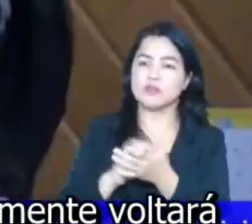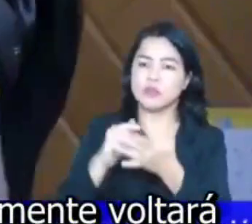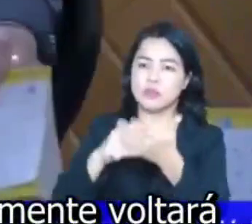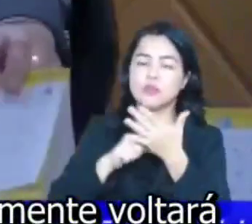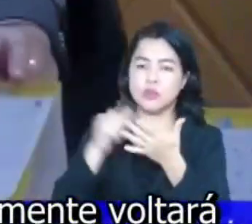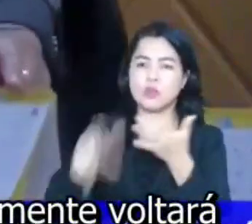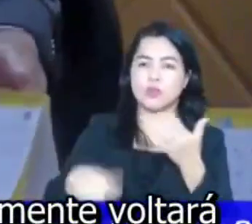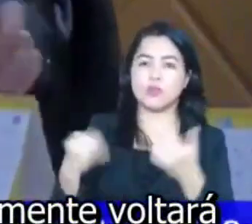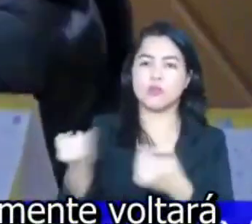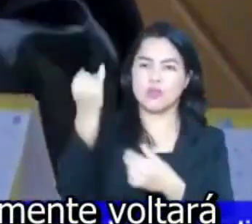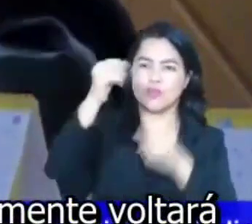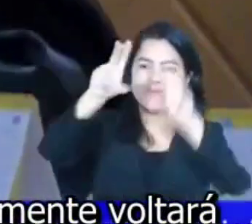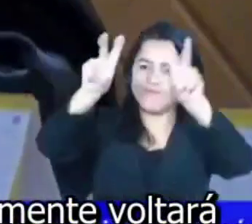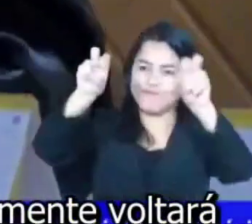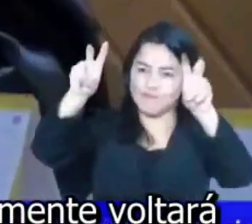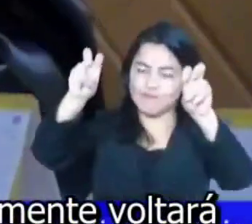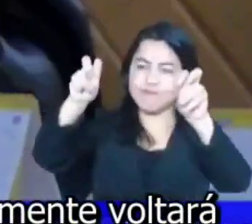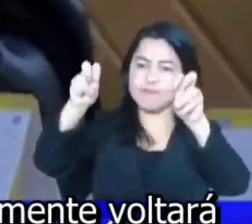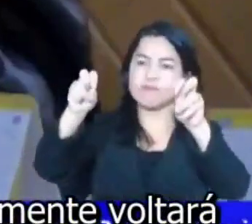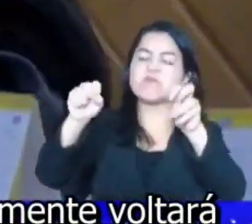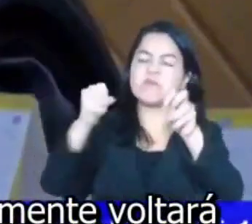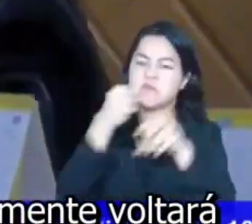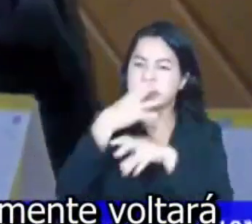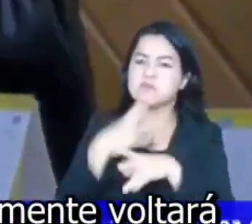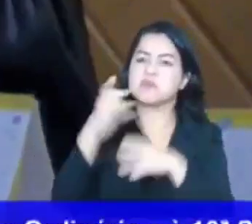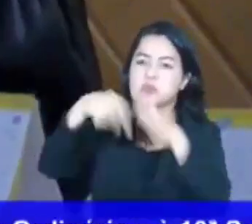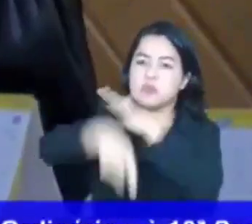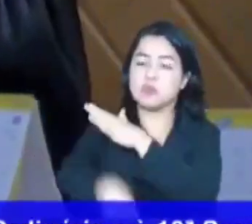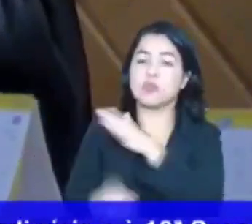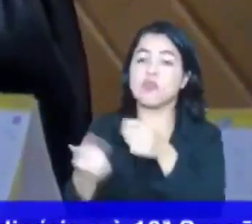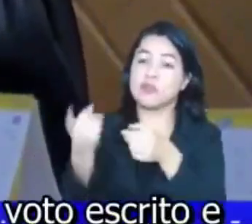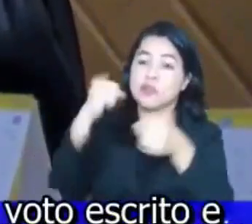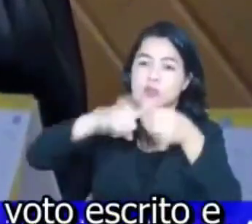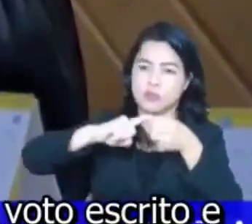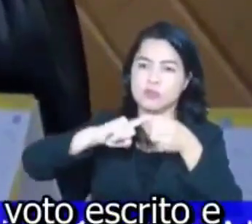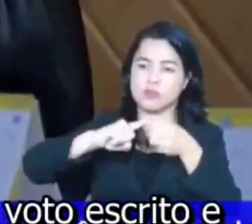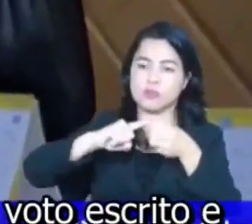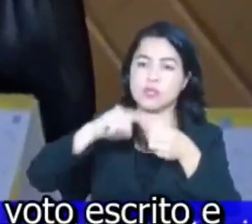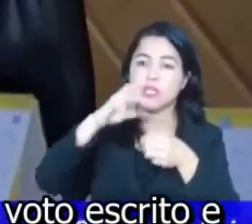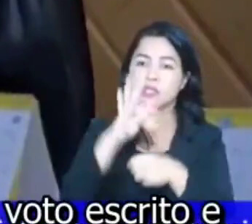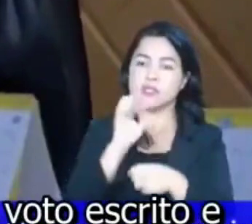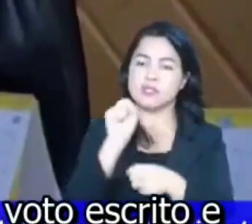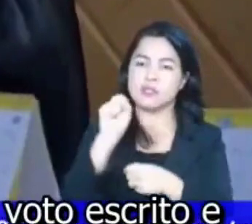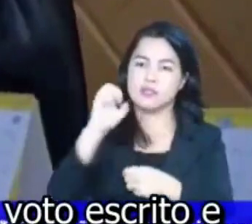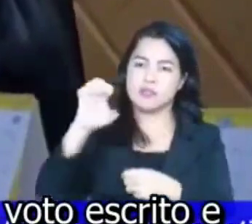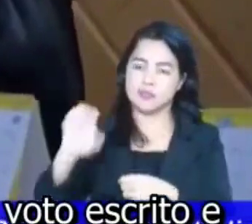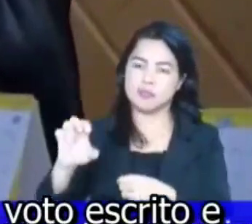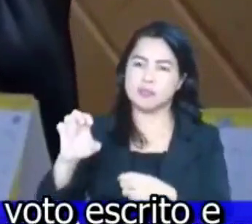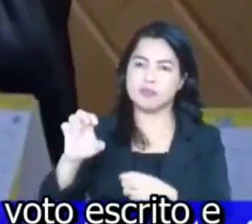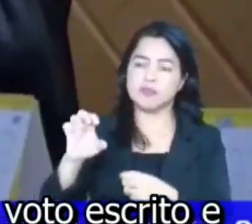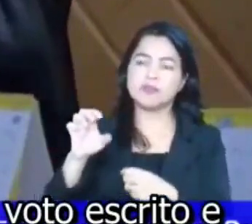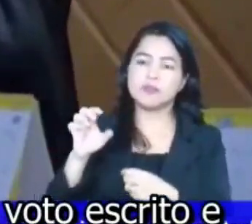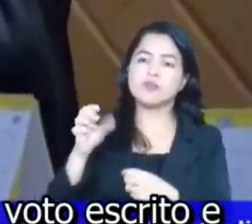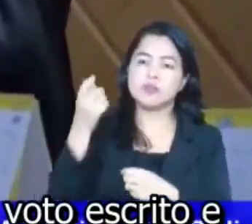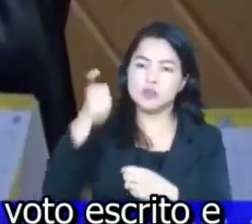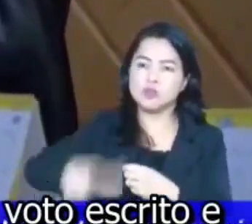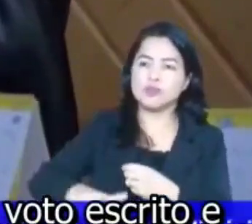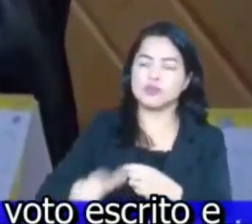que a importância do tema é tamanha que certamente voltará ao TSE para